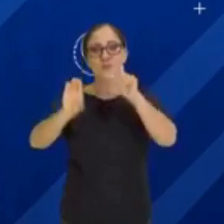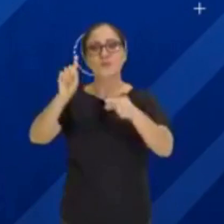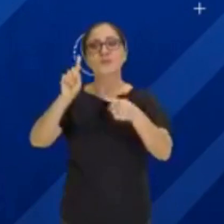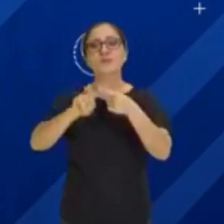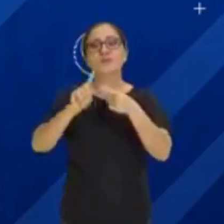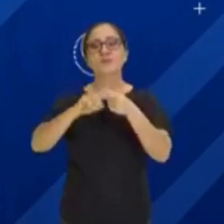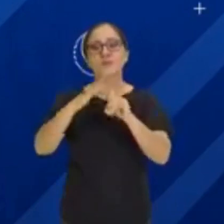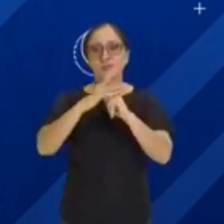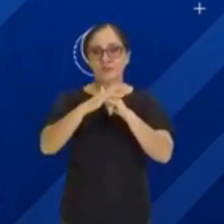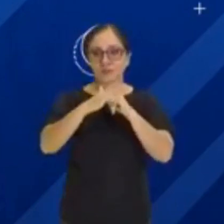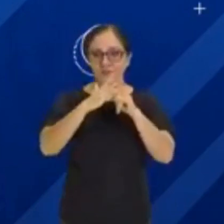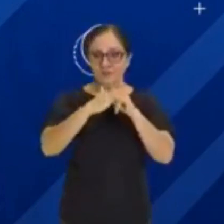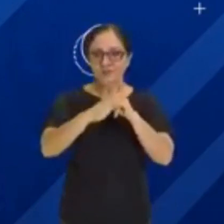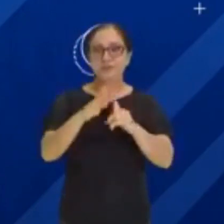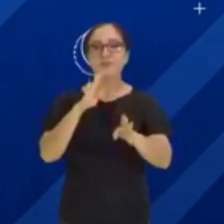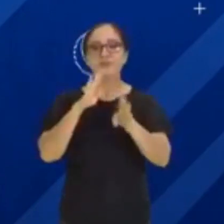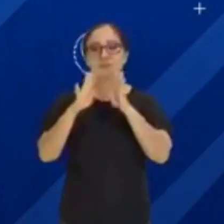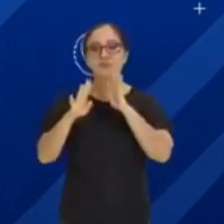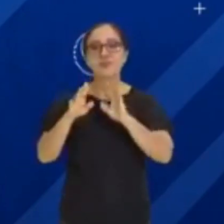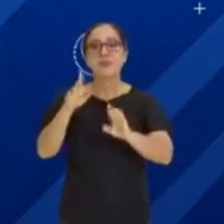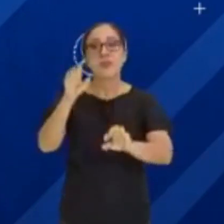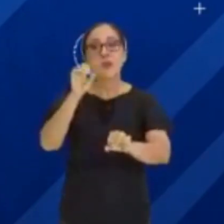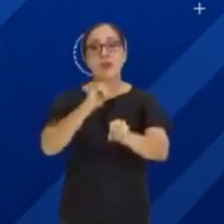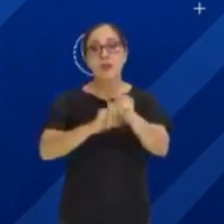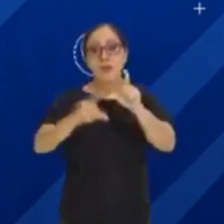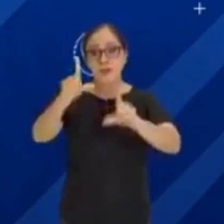pode acessar pela TV online no